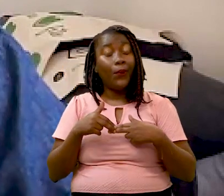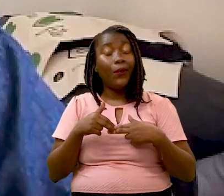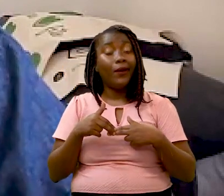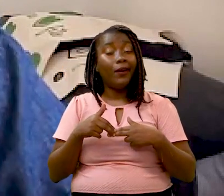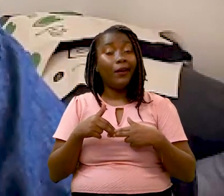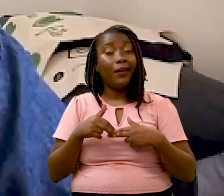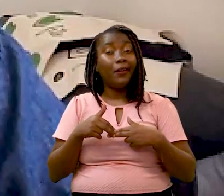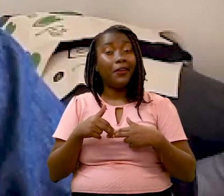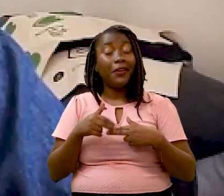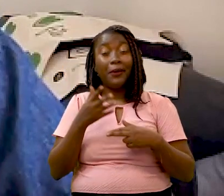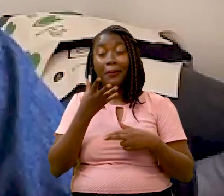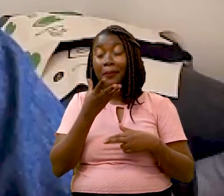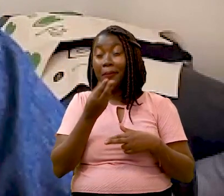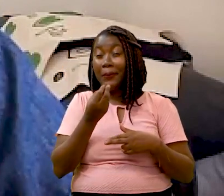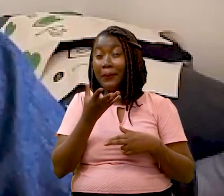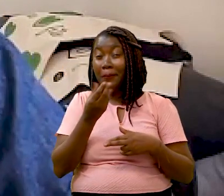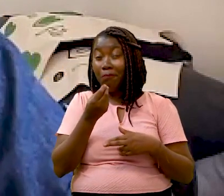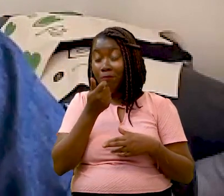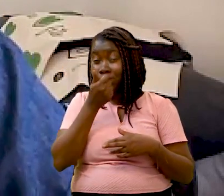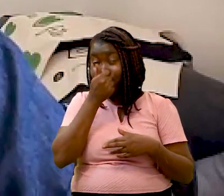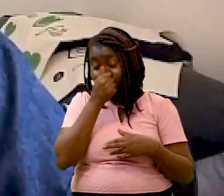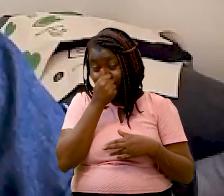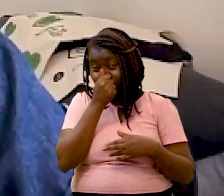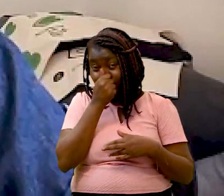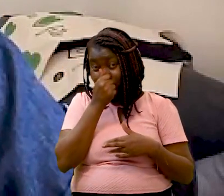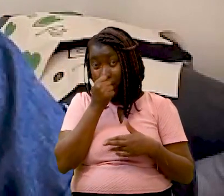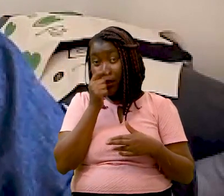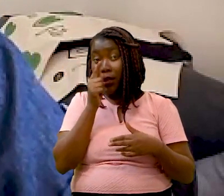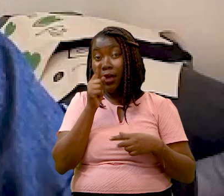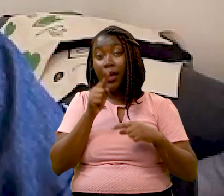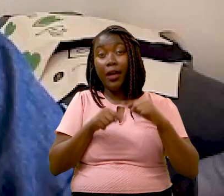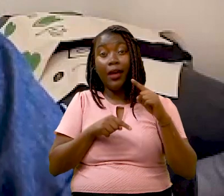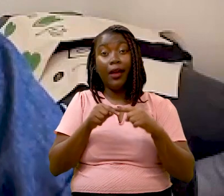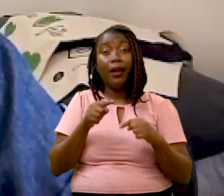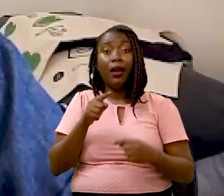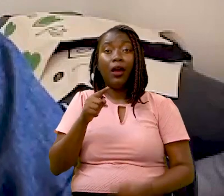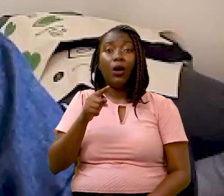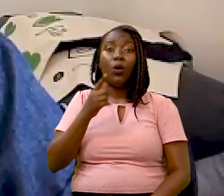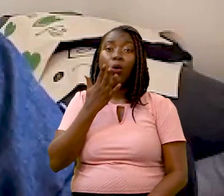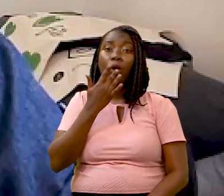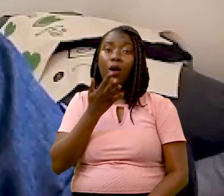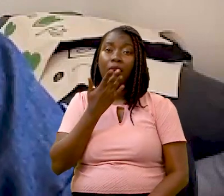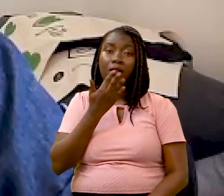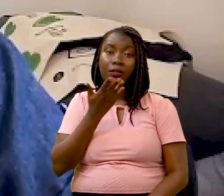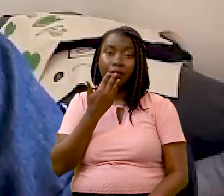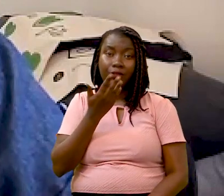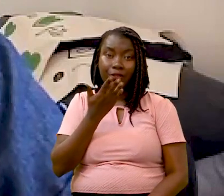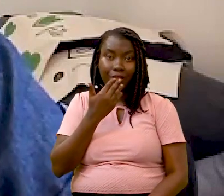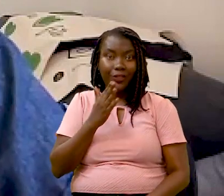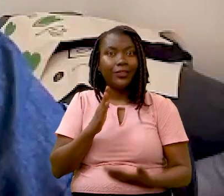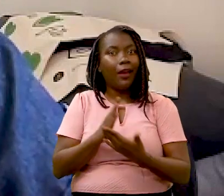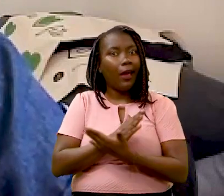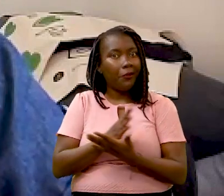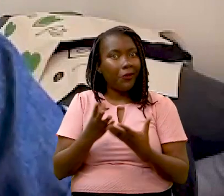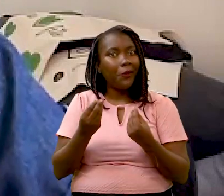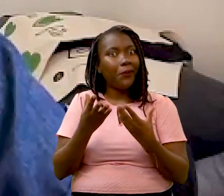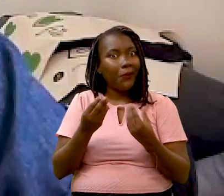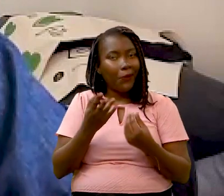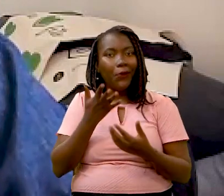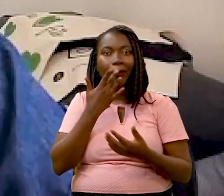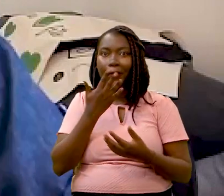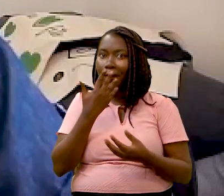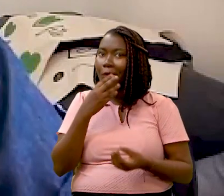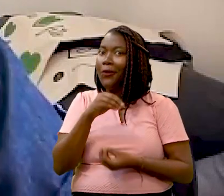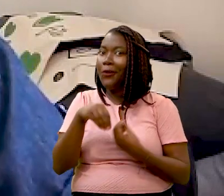pela concentração, pelo conteúdo de corantes, porque alguns alimentos são riquíssimos em corantes e